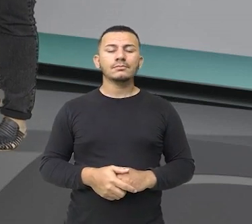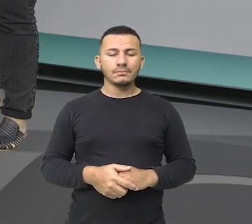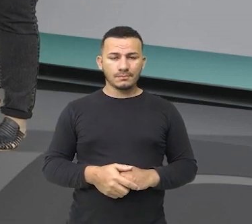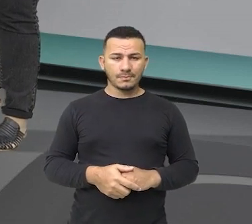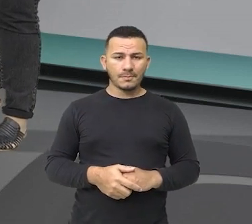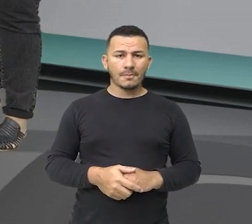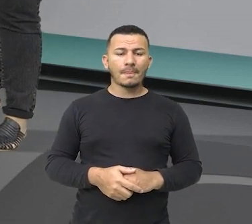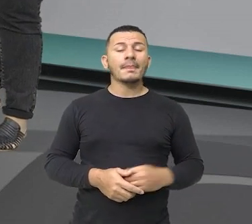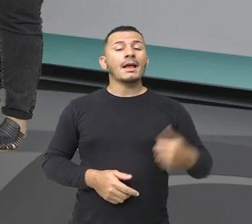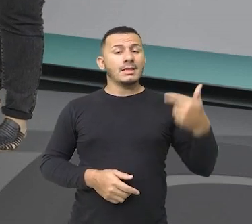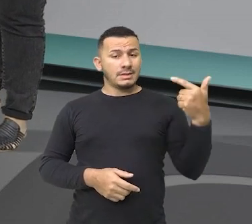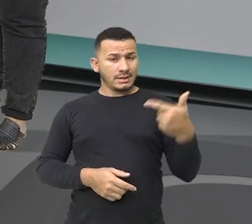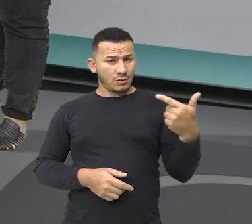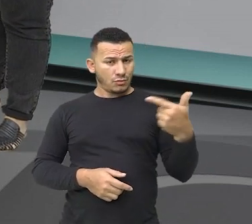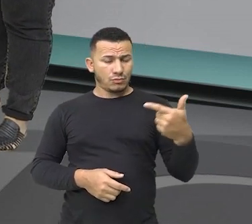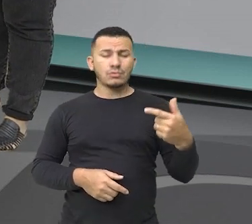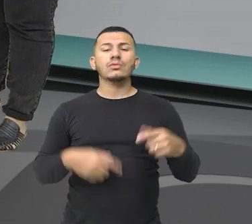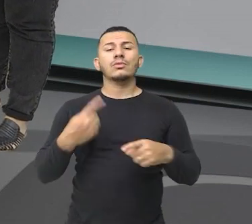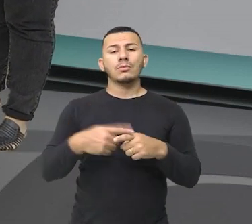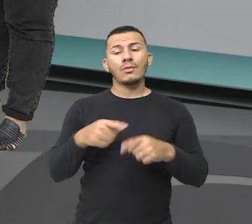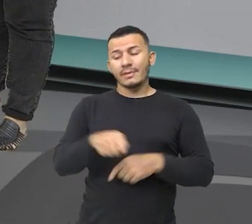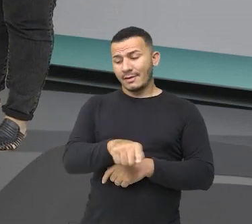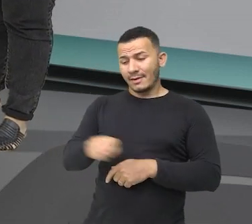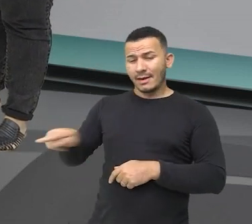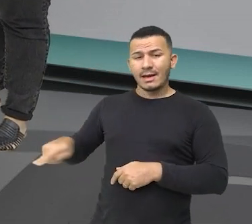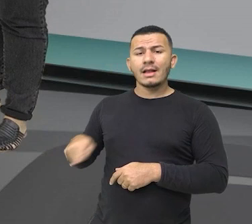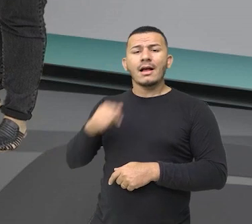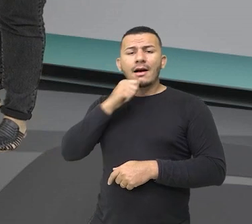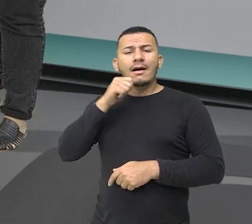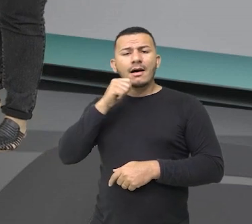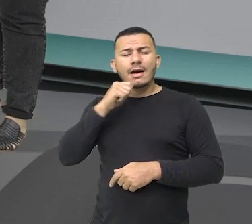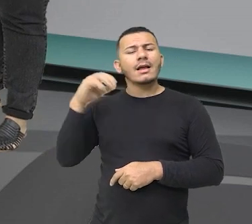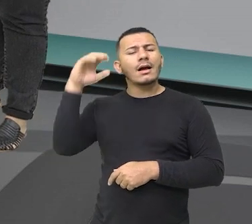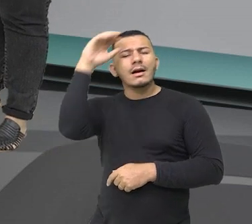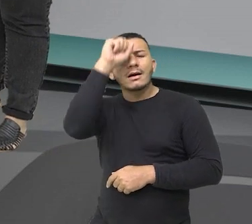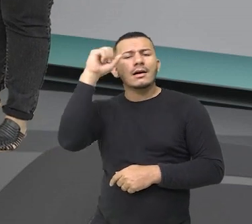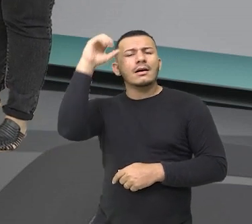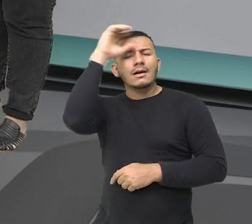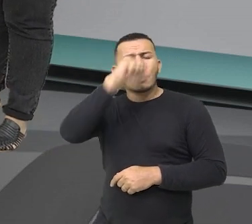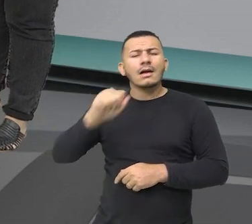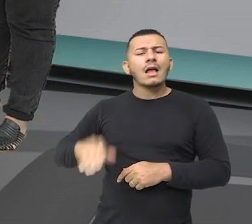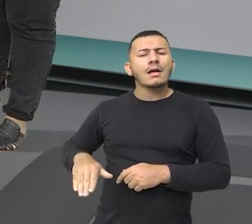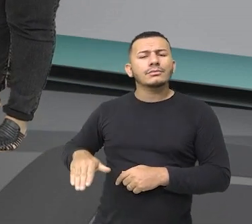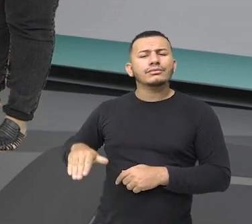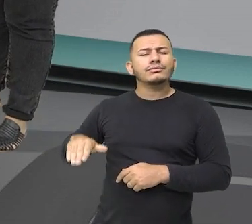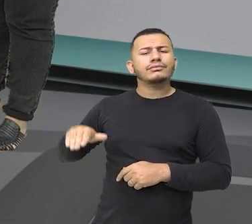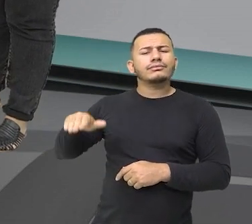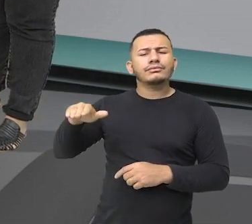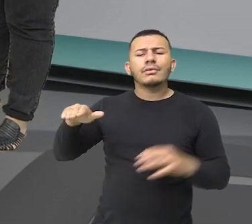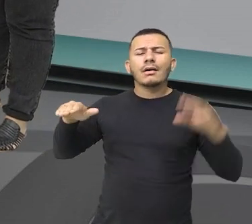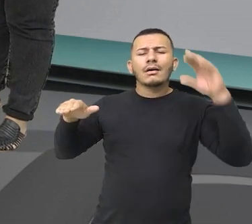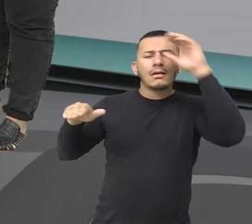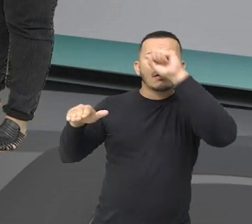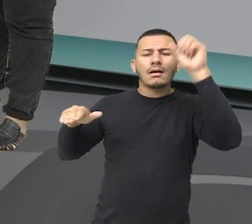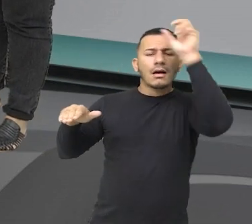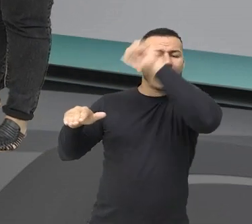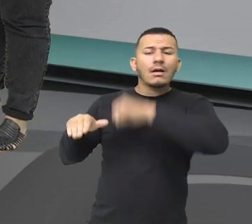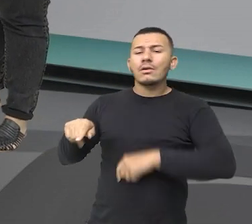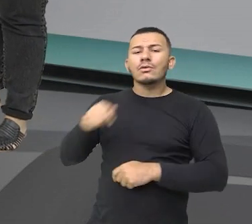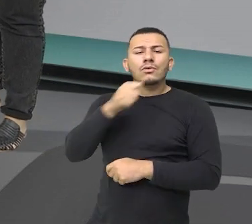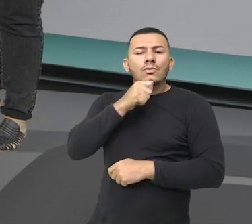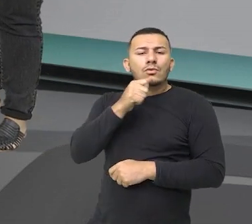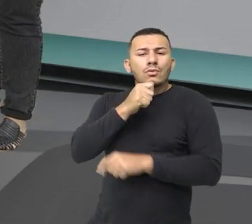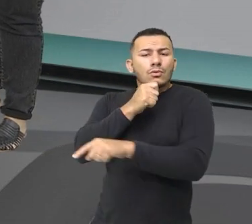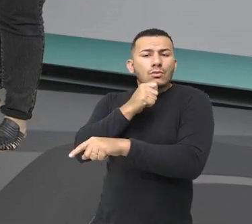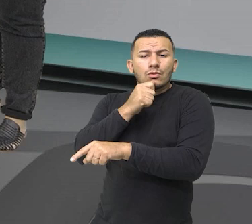segundo lugar, porque elas são seres em formação e ainda não sabem, né, não